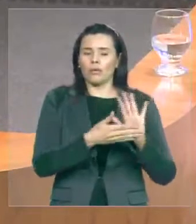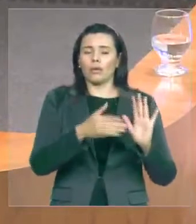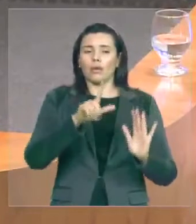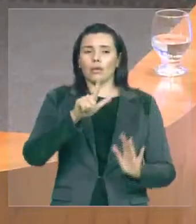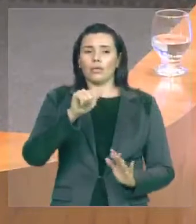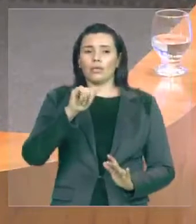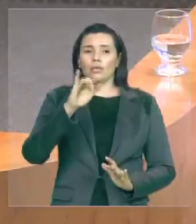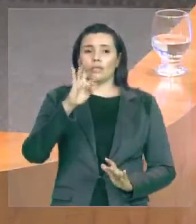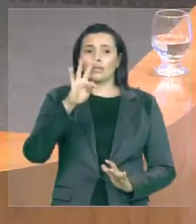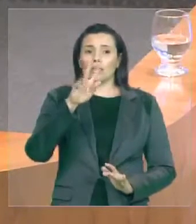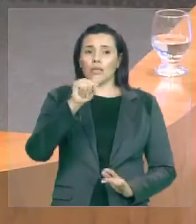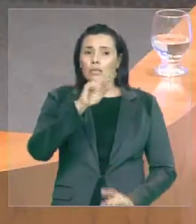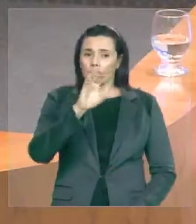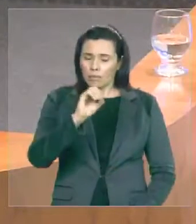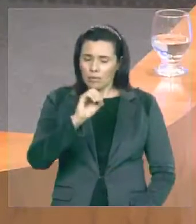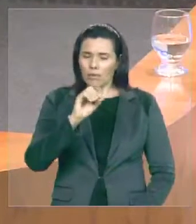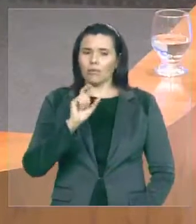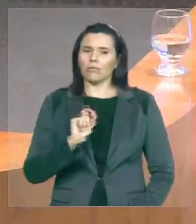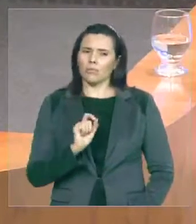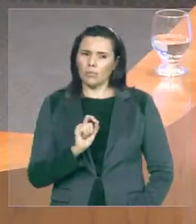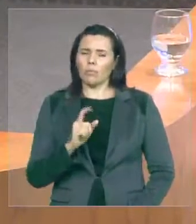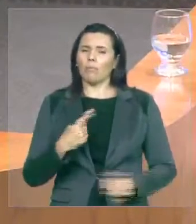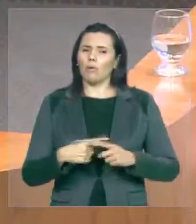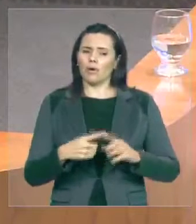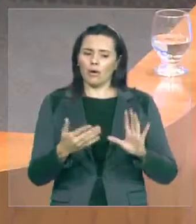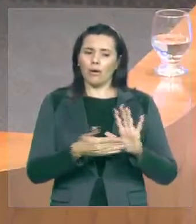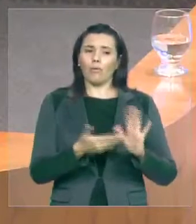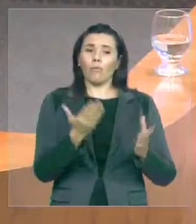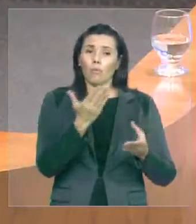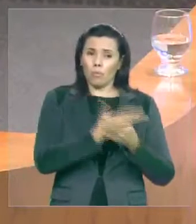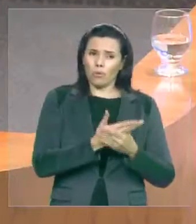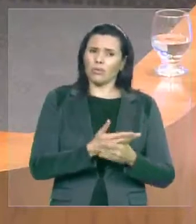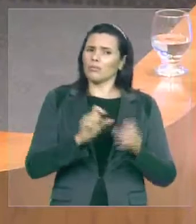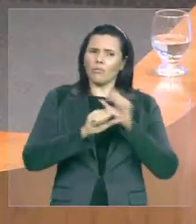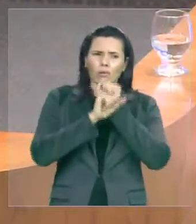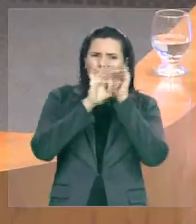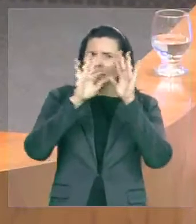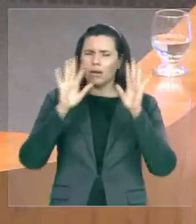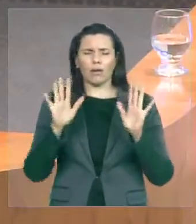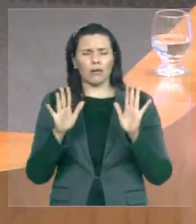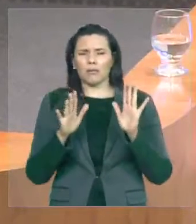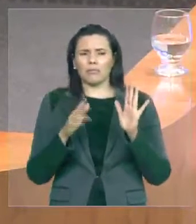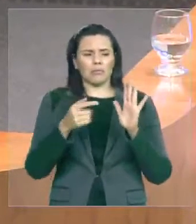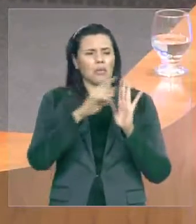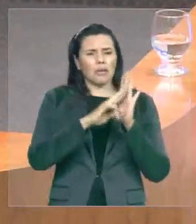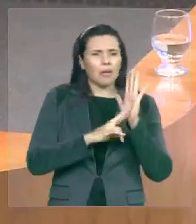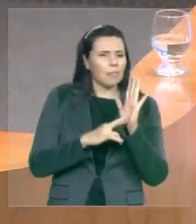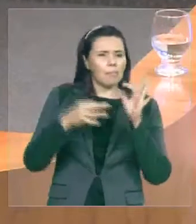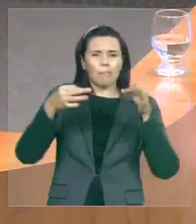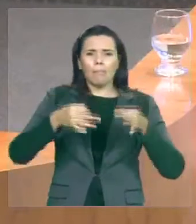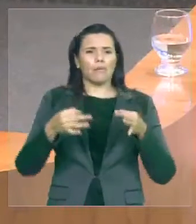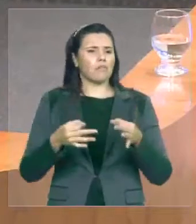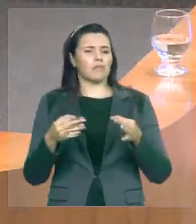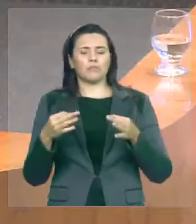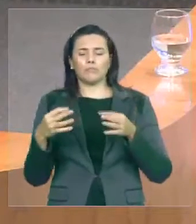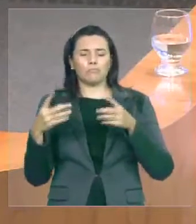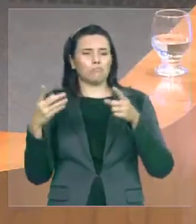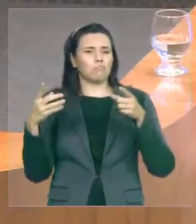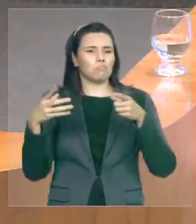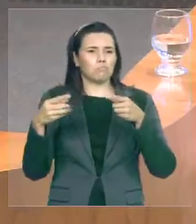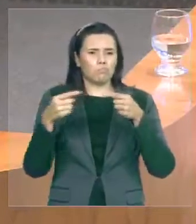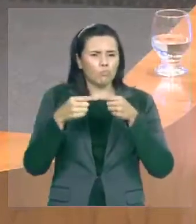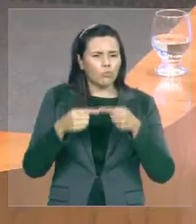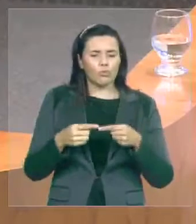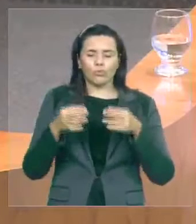todas as informações da Comissão Permanente de Licitação. Na avaliação de técnicos da